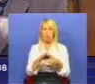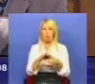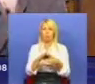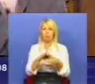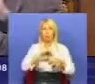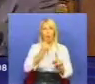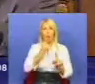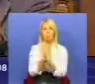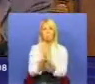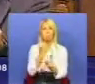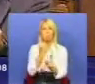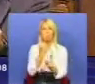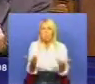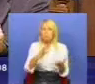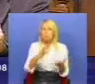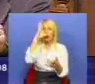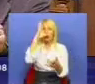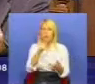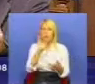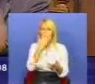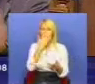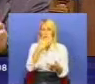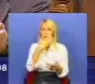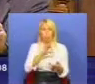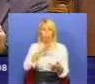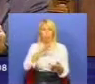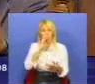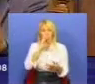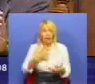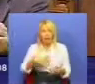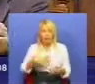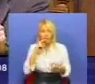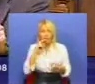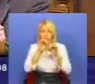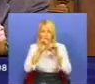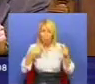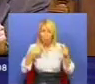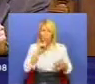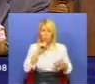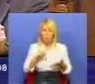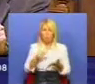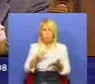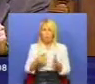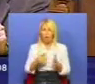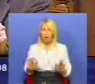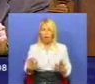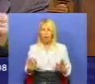Simultaneamente, não sei se o Sr. Ministro precisa de algum esclarecimento, eu posso esperar. Não, eu posso esperar.